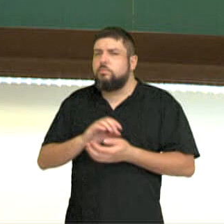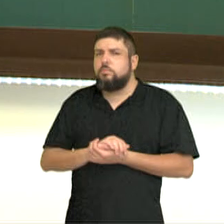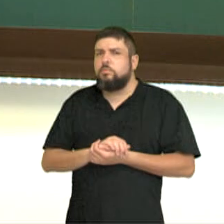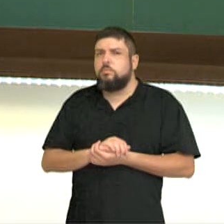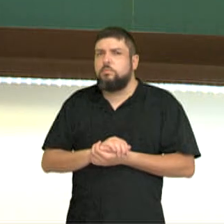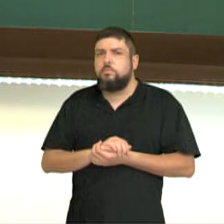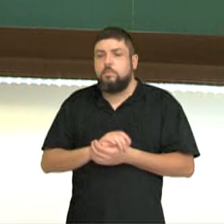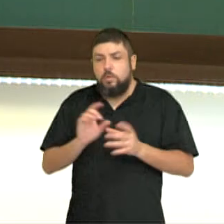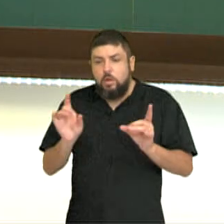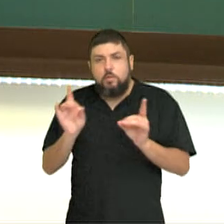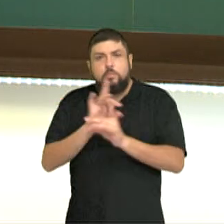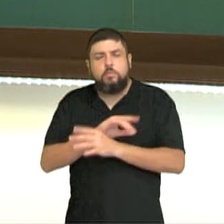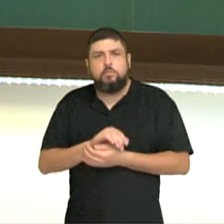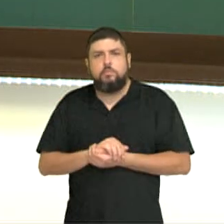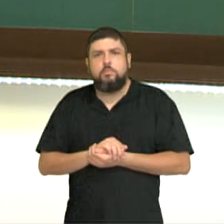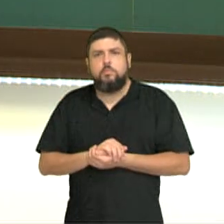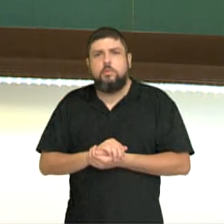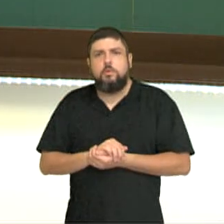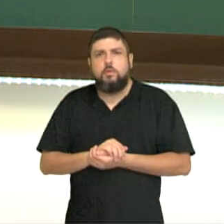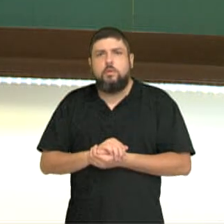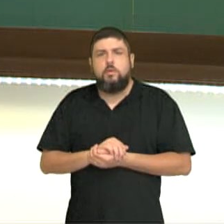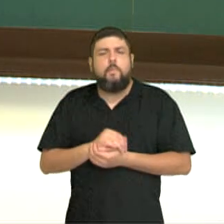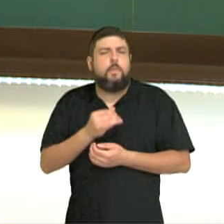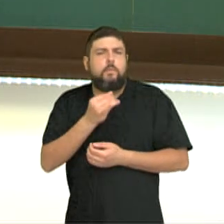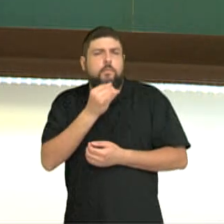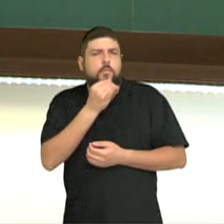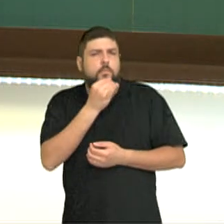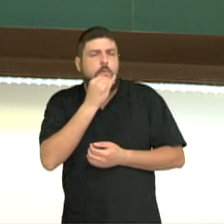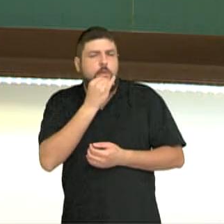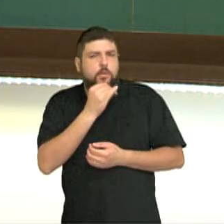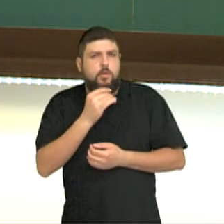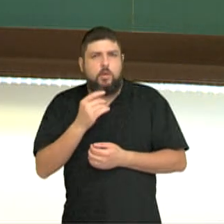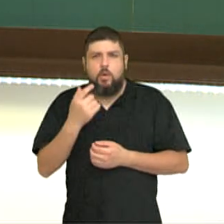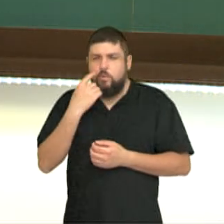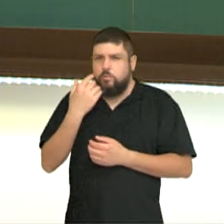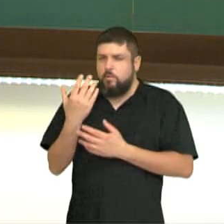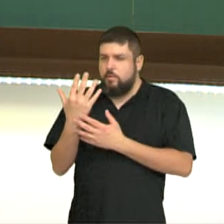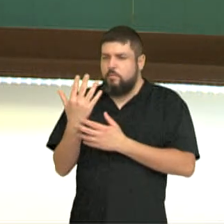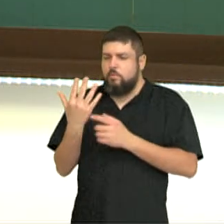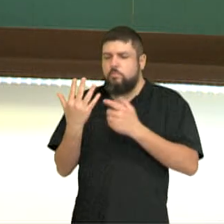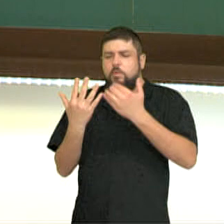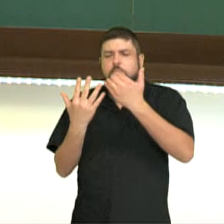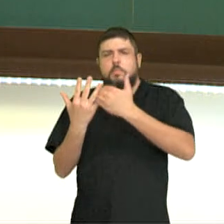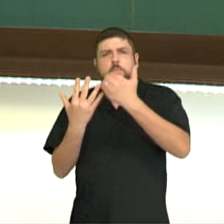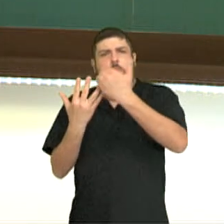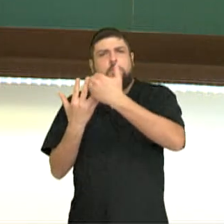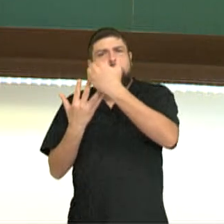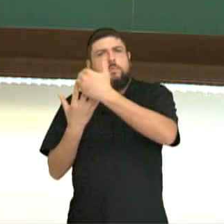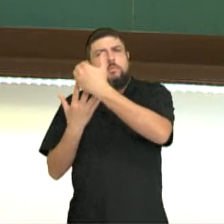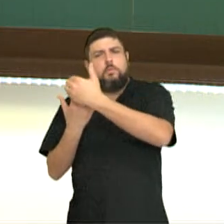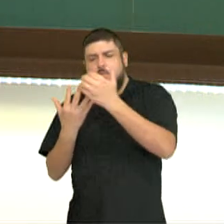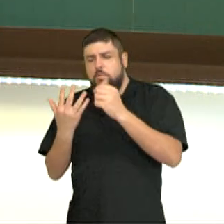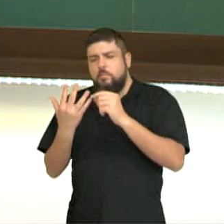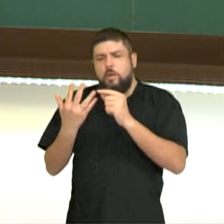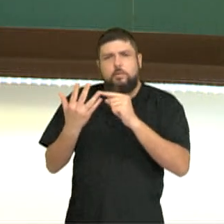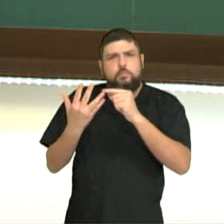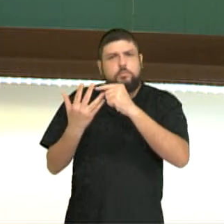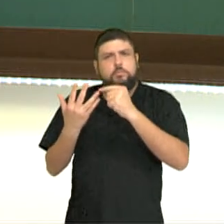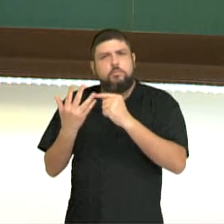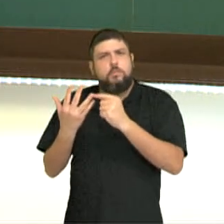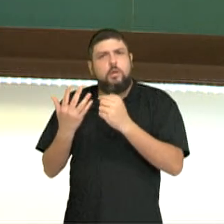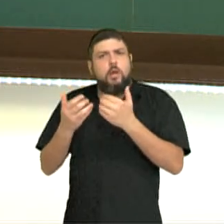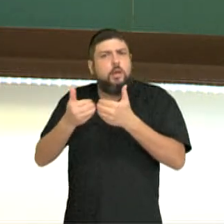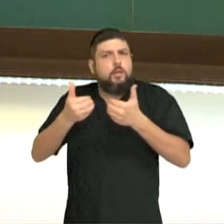que eu faço? Coordenados são os dedos da mão, ó, um independente do outro. Subordinada é a mão com o braço. Para eu